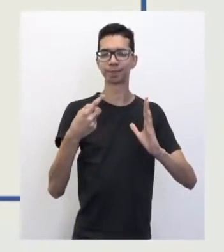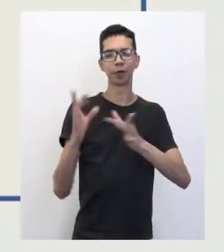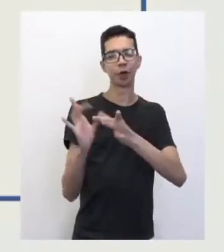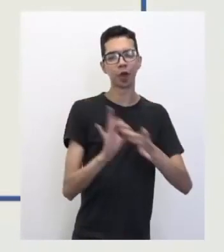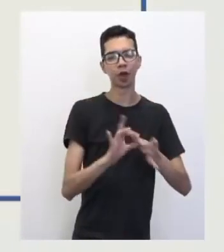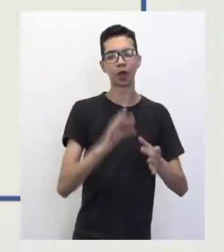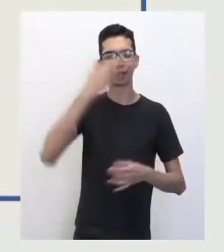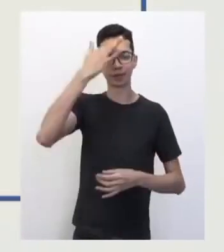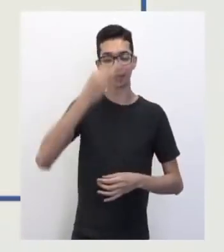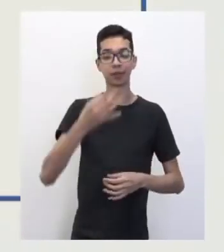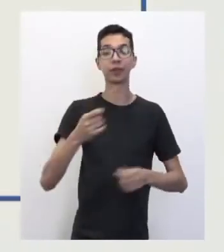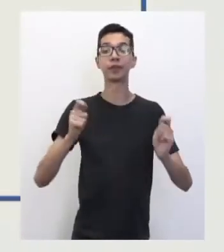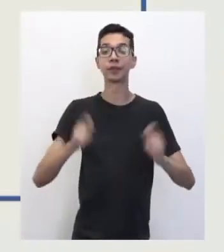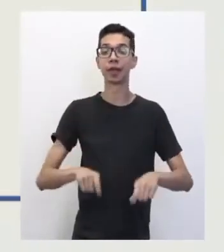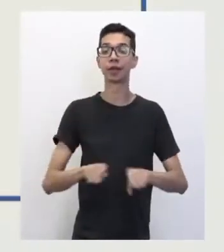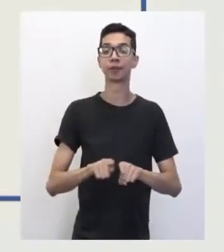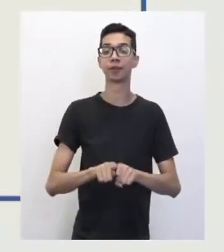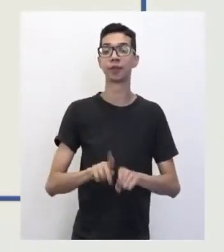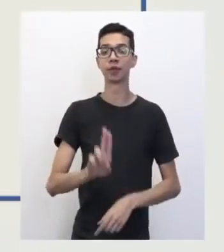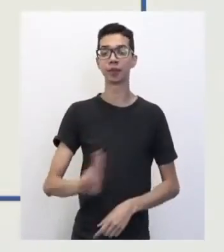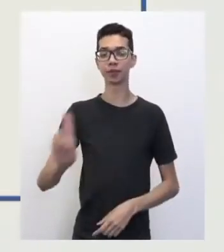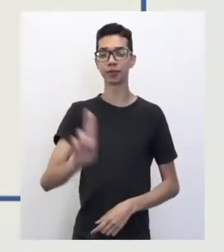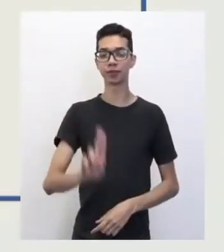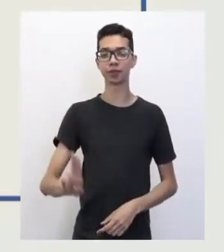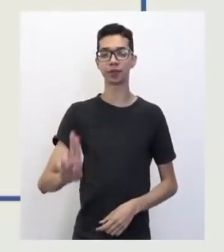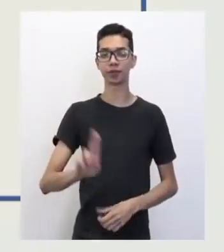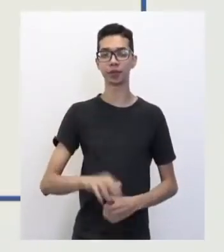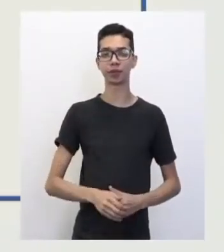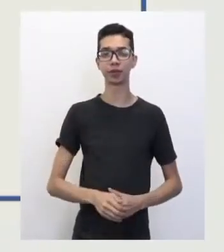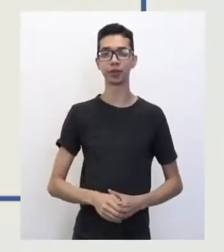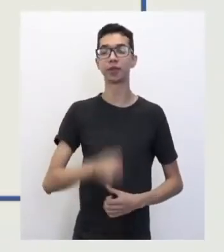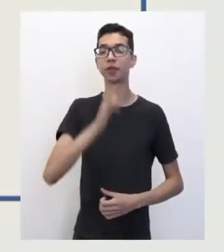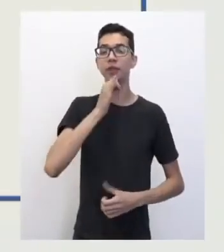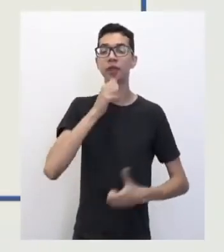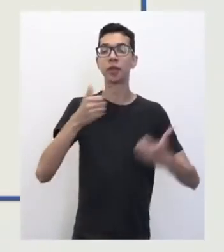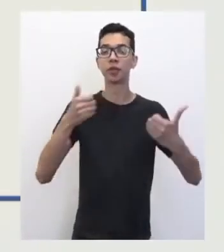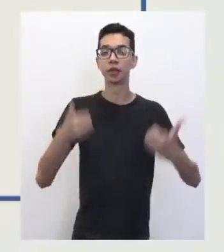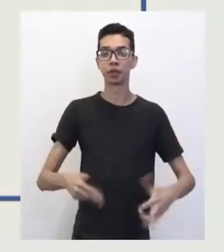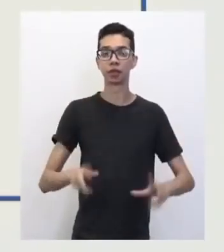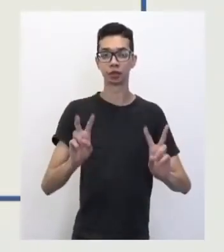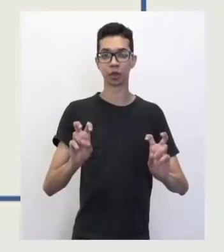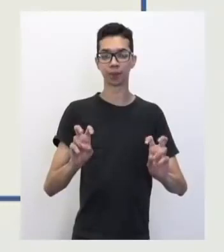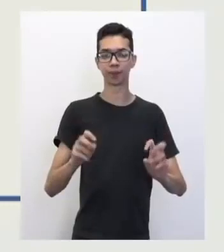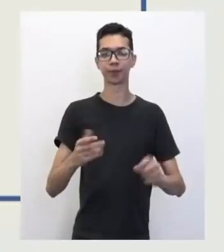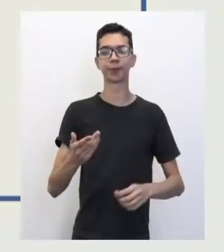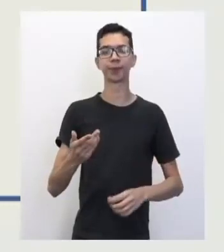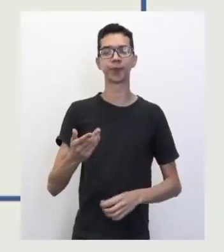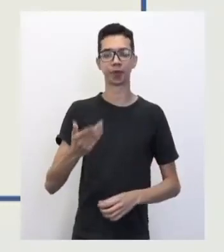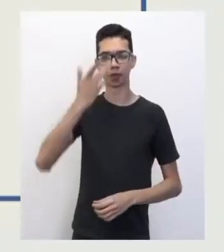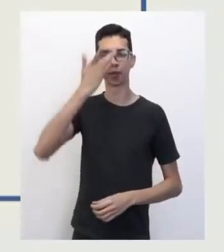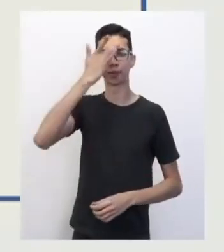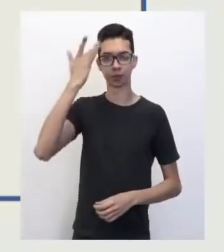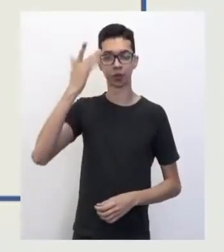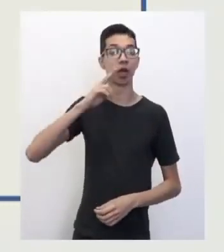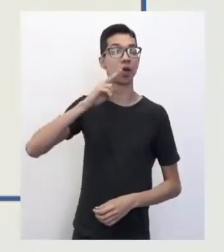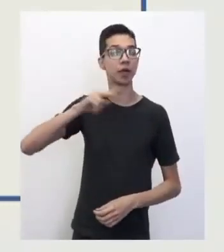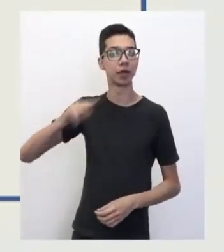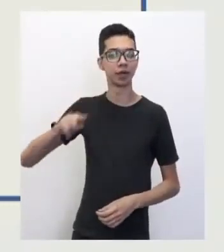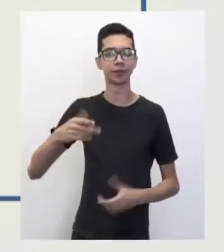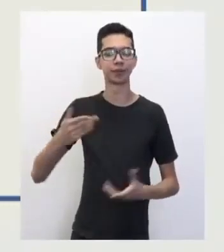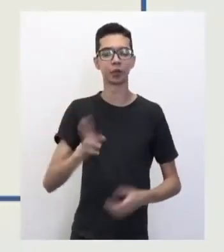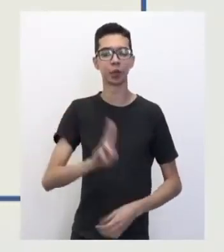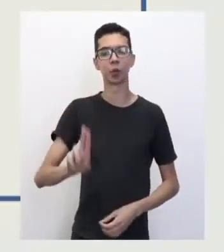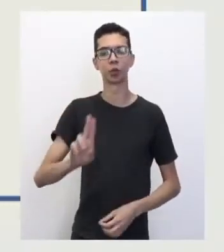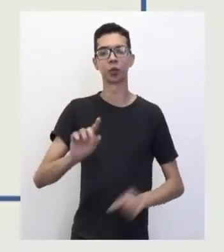utilizar os marcadores também para nos dirigirmos ao leitor, né? Então, numa aula isso é